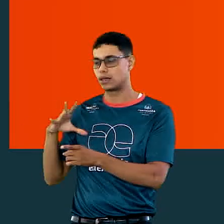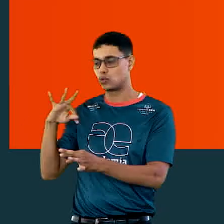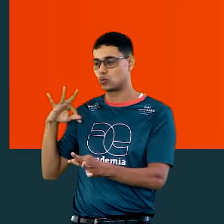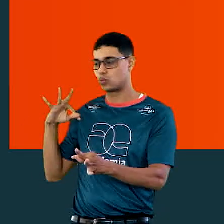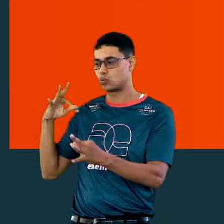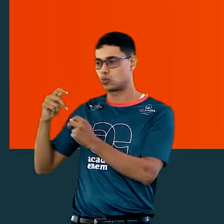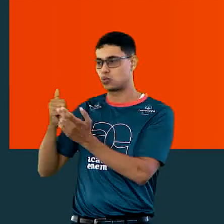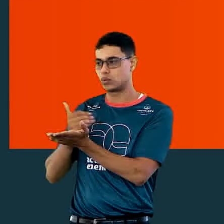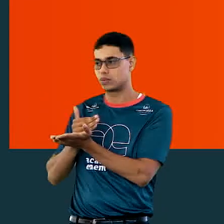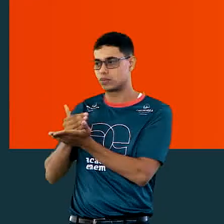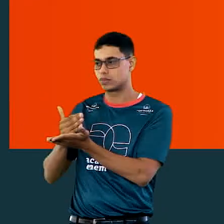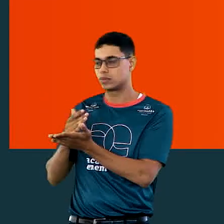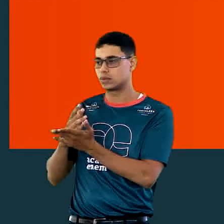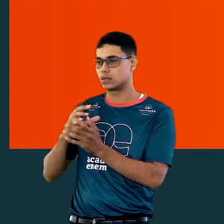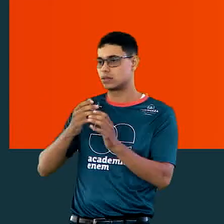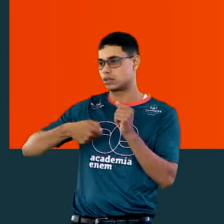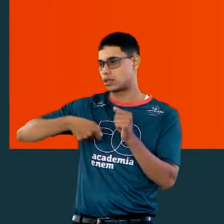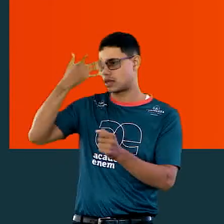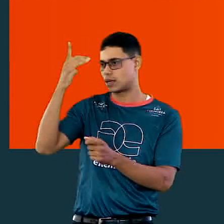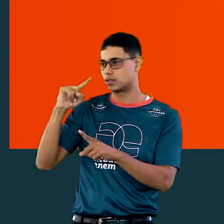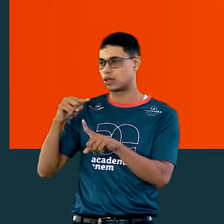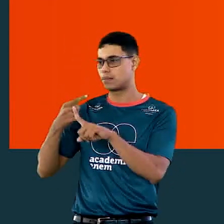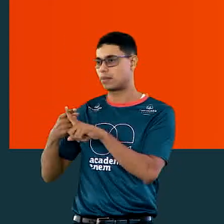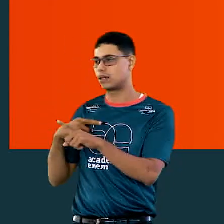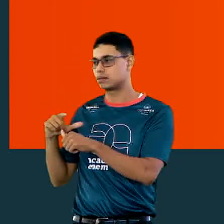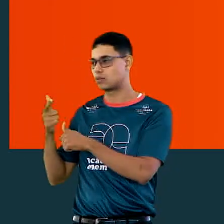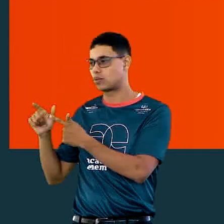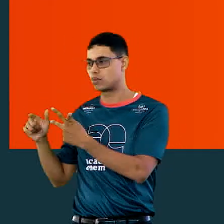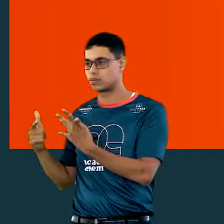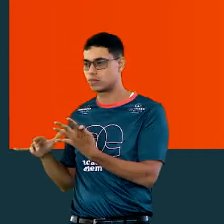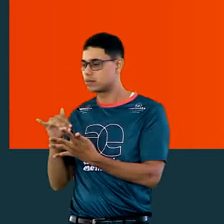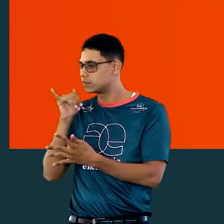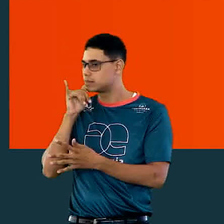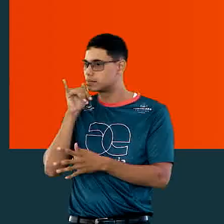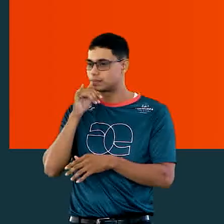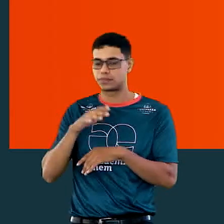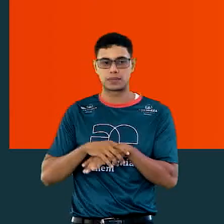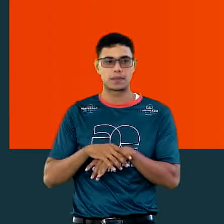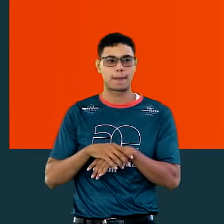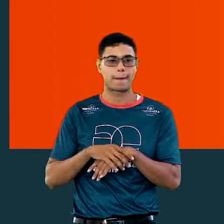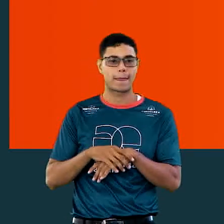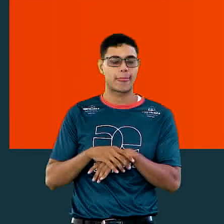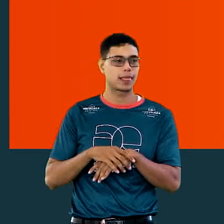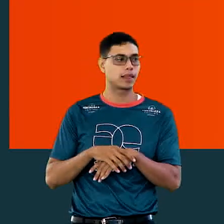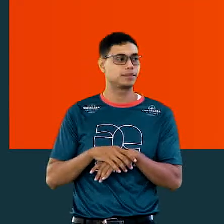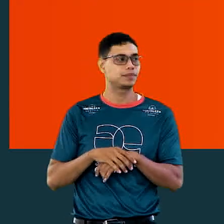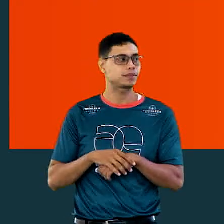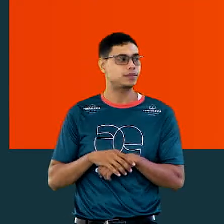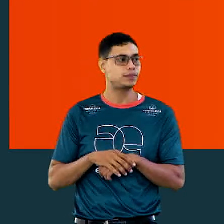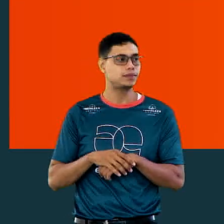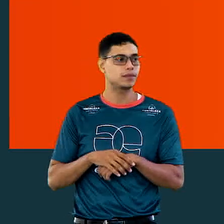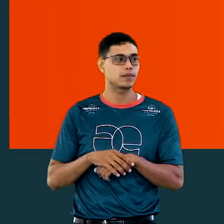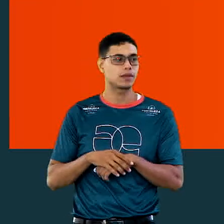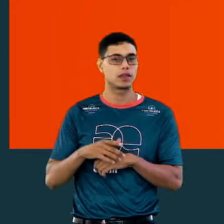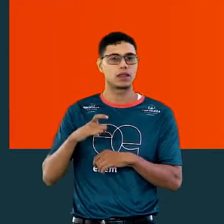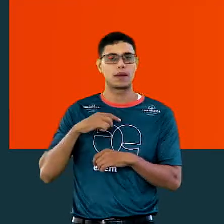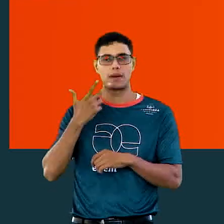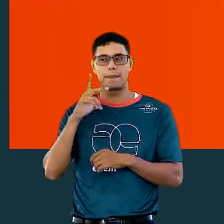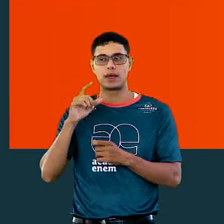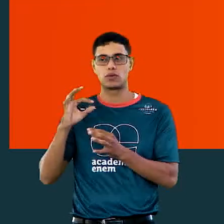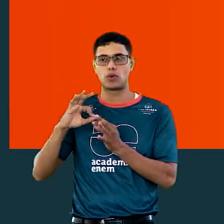pela soma da cinética mais as potenciais. Por exemplo, você está a uma certa